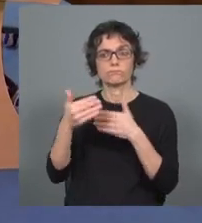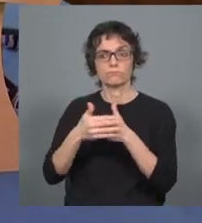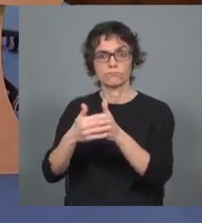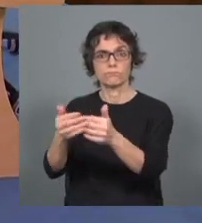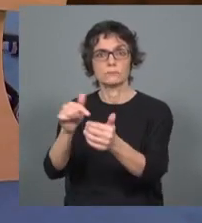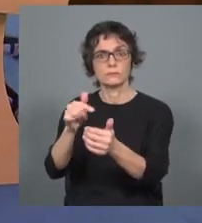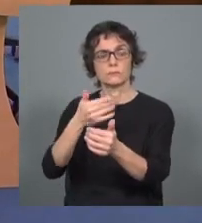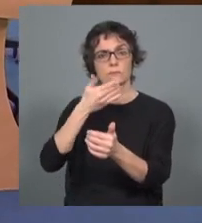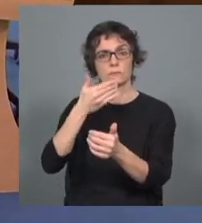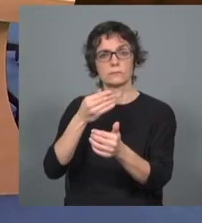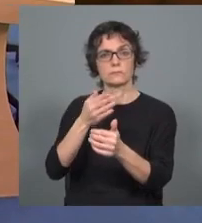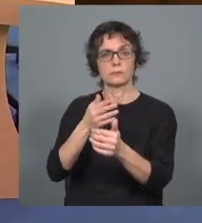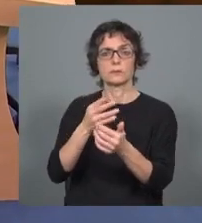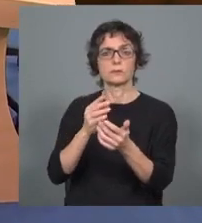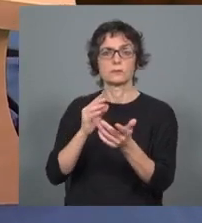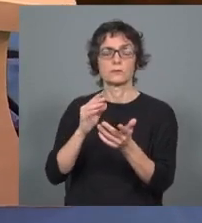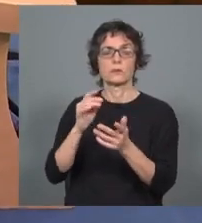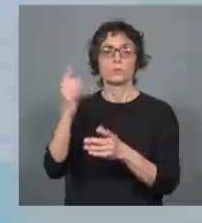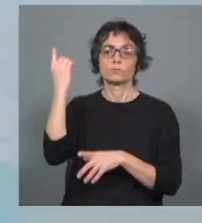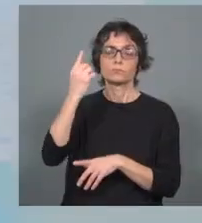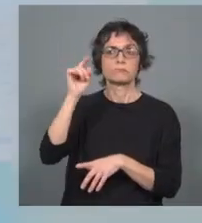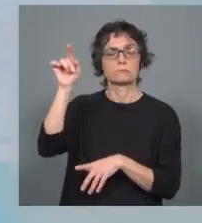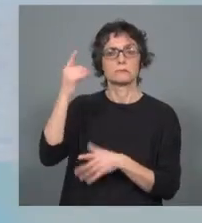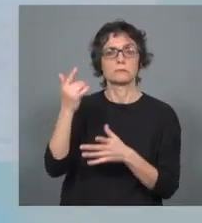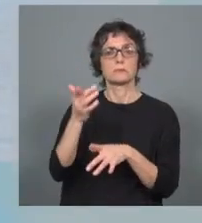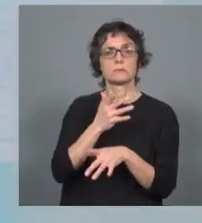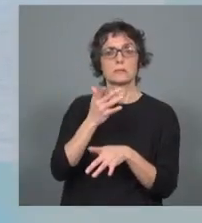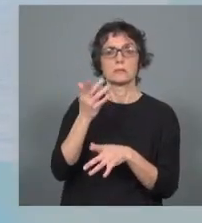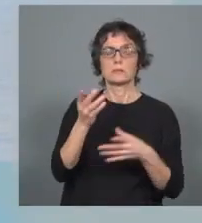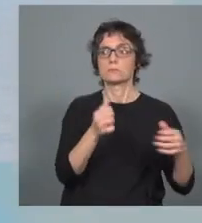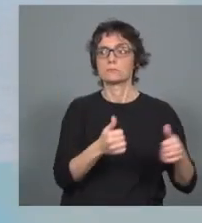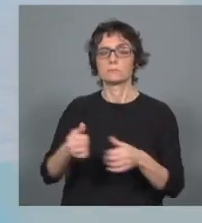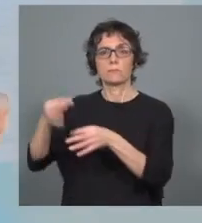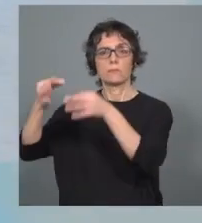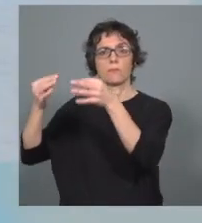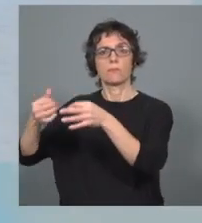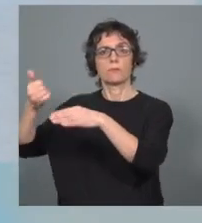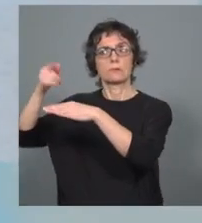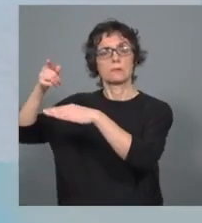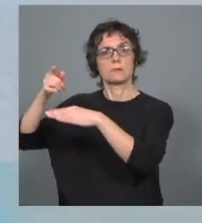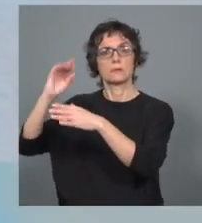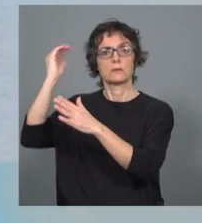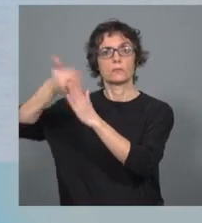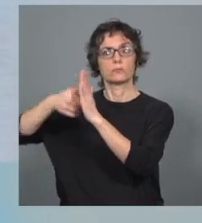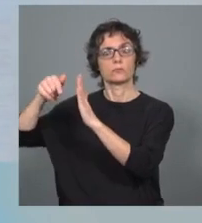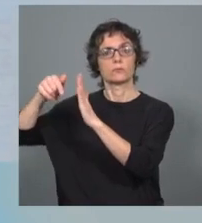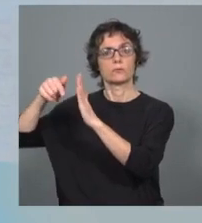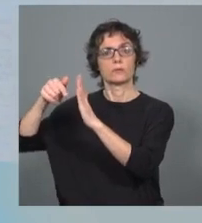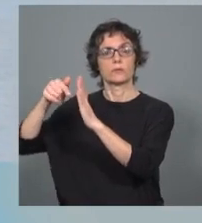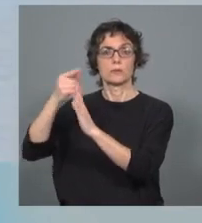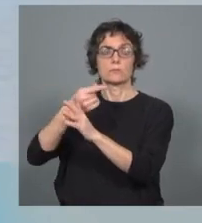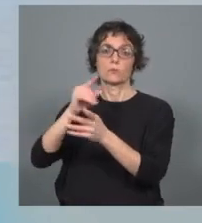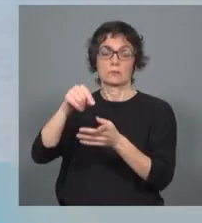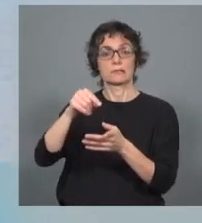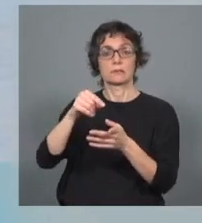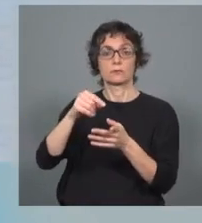o pedido que foi feito pelo Presidente da República para ser analisado no Tribunal Constitucional, o que foi, enfim, votado como inconstitucional